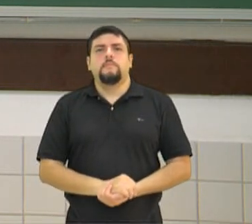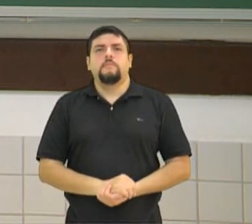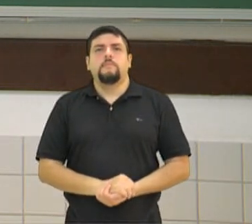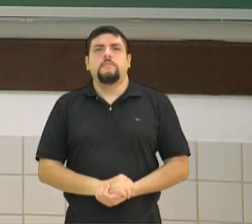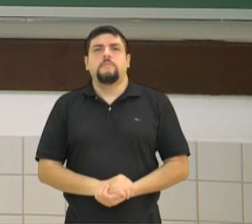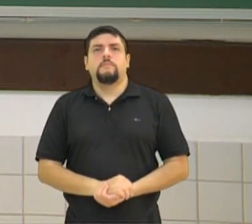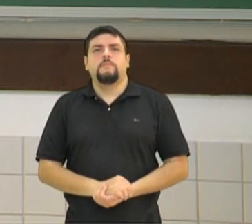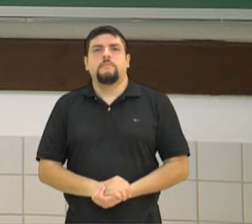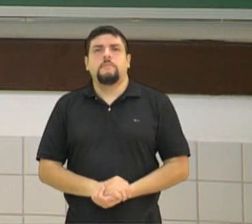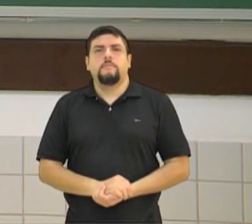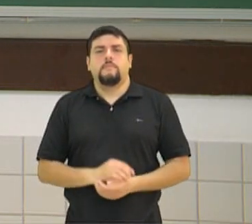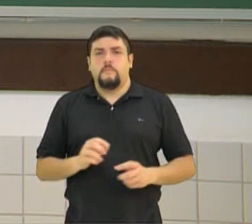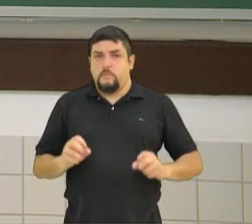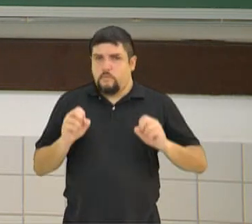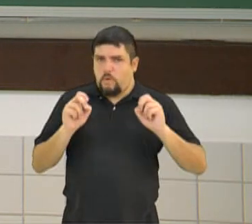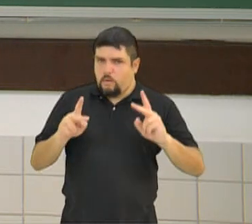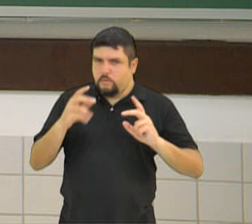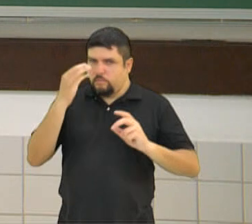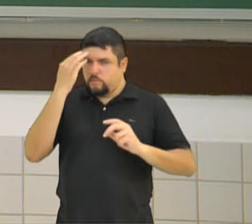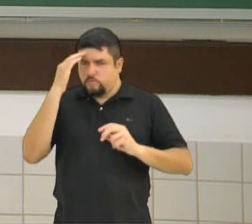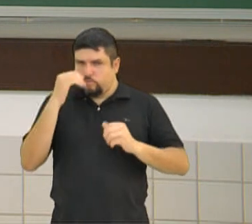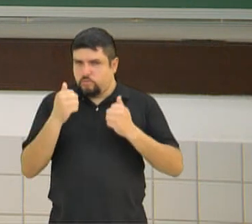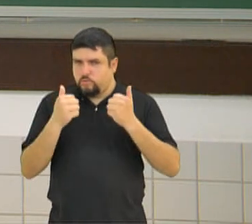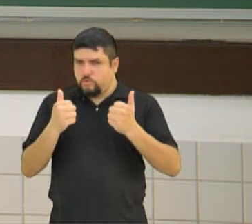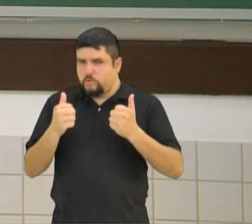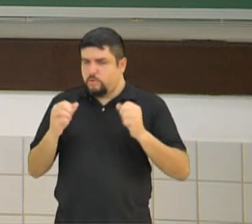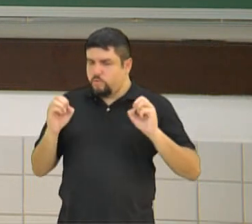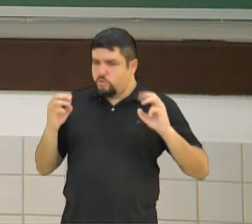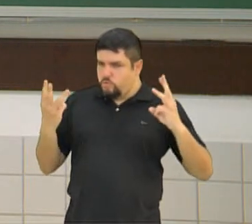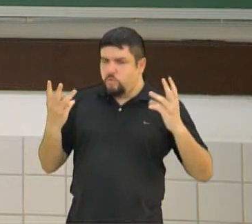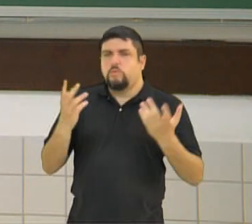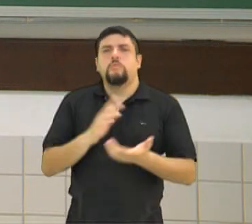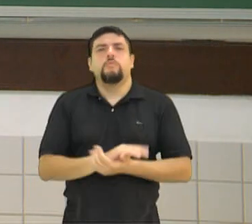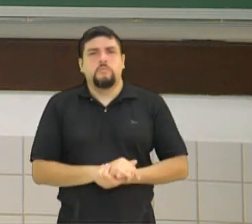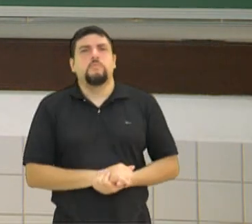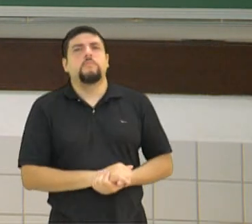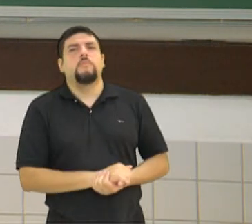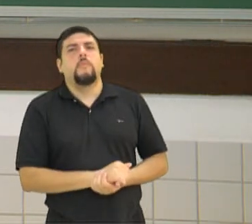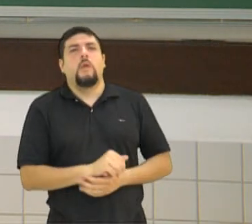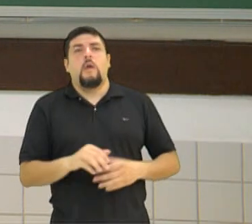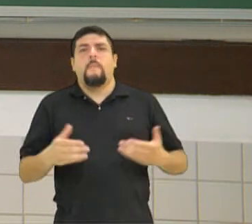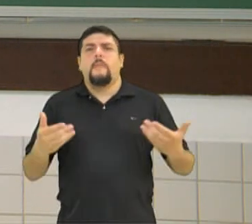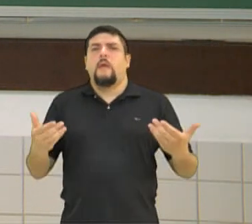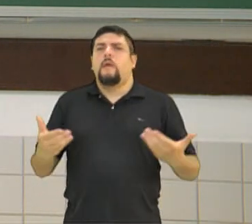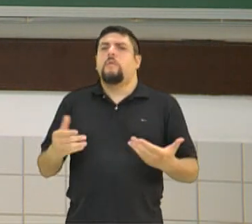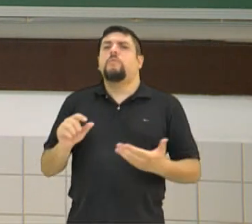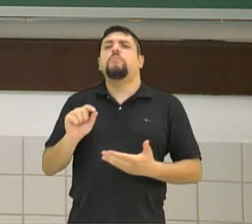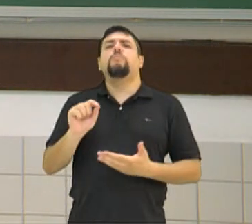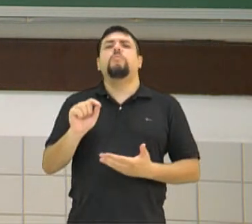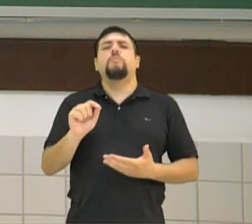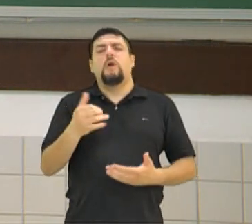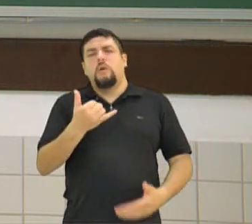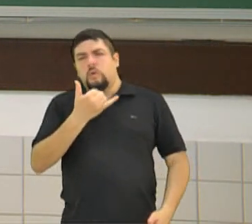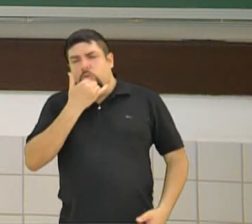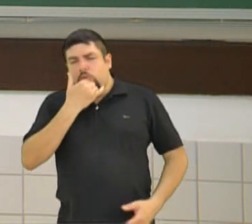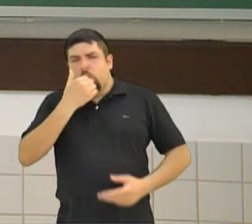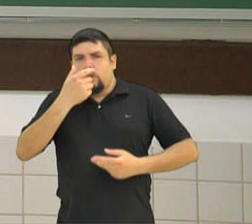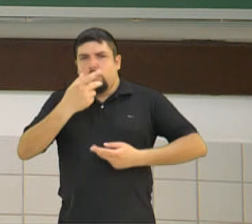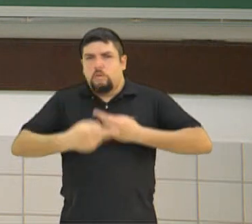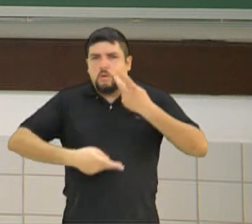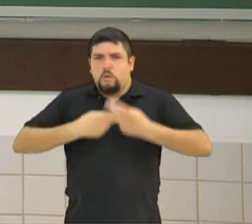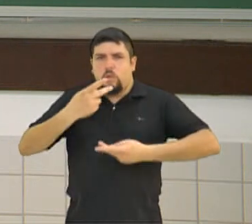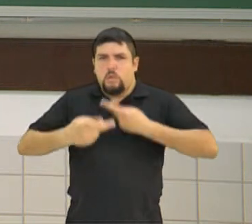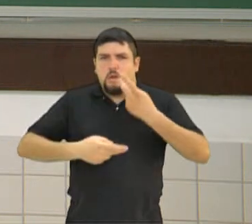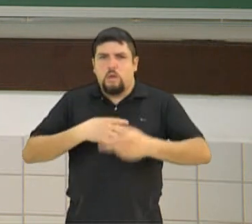óptica. Tá ligado? Certo? Show de bola? Maravilha então, porque agora, rapaz do céu, eu cansei de falar, mas tá um